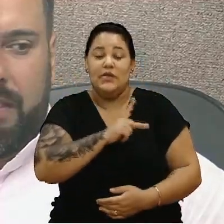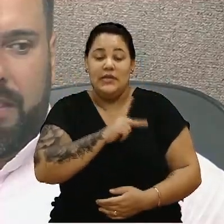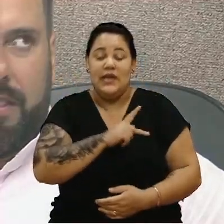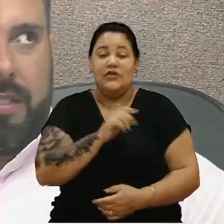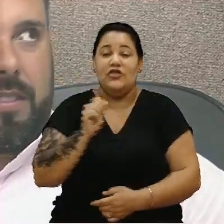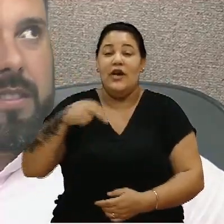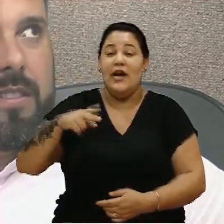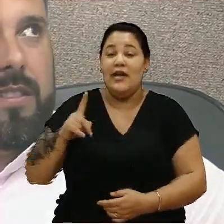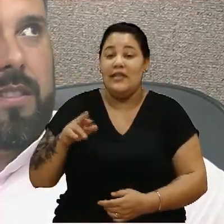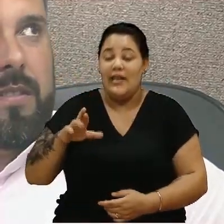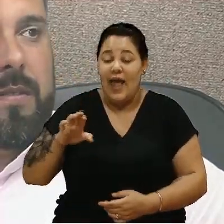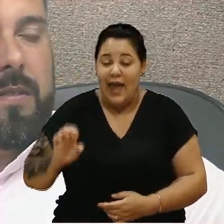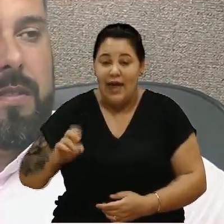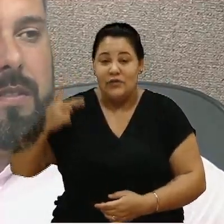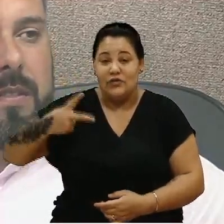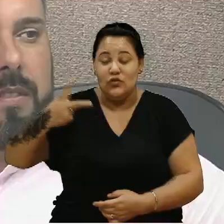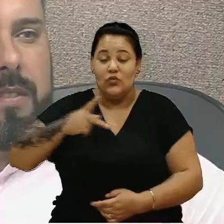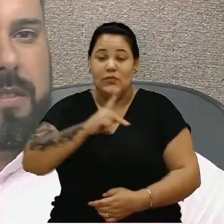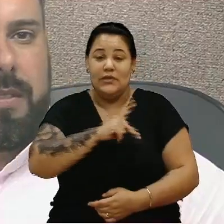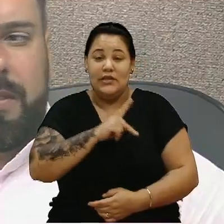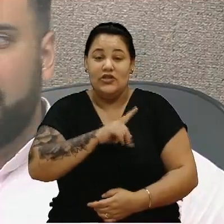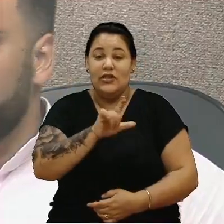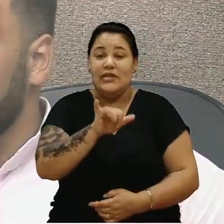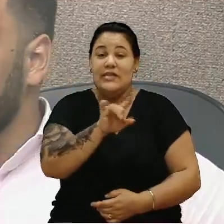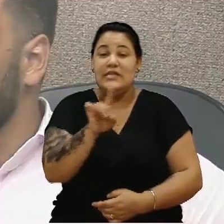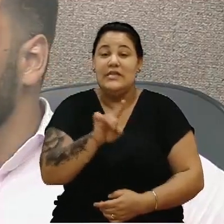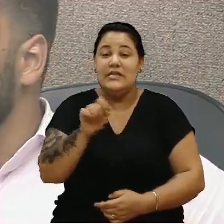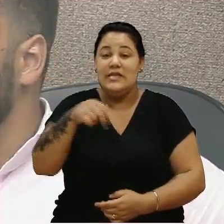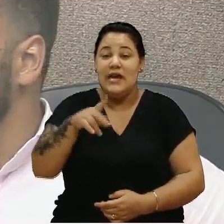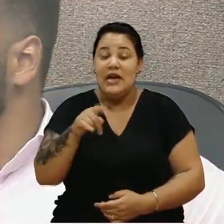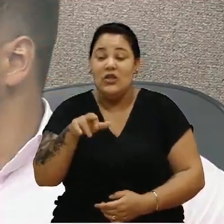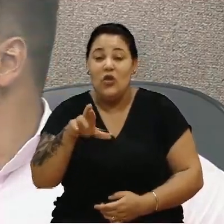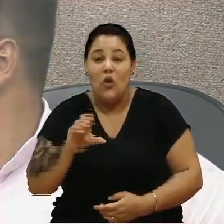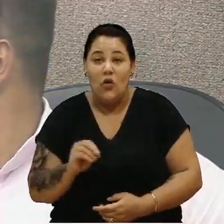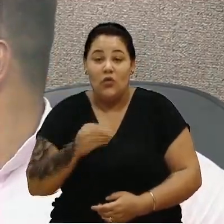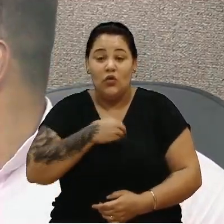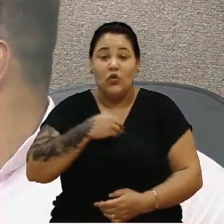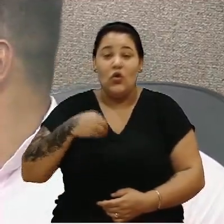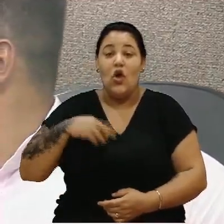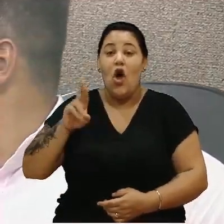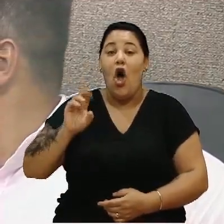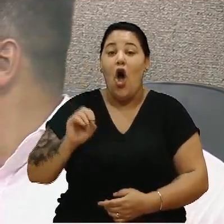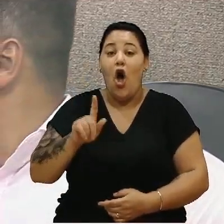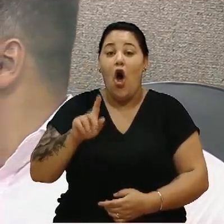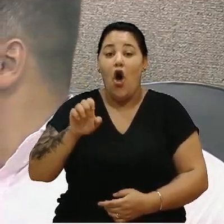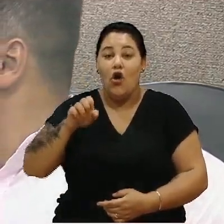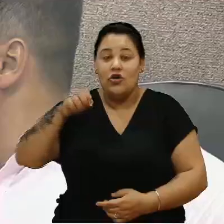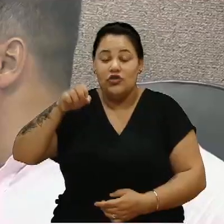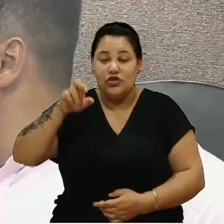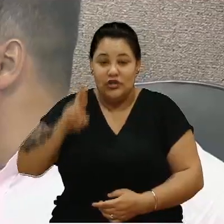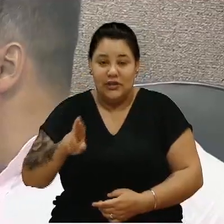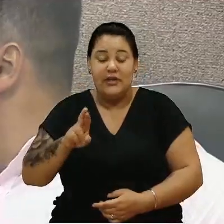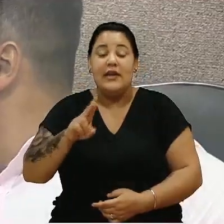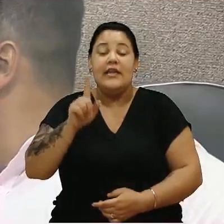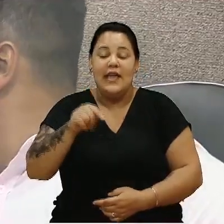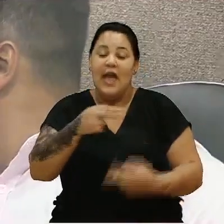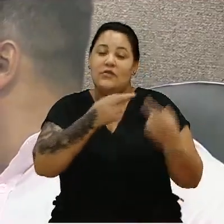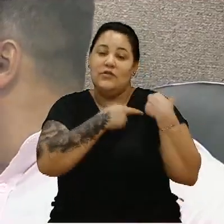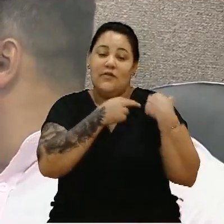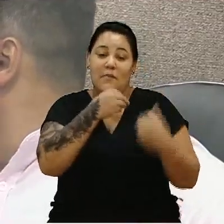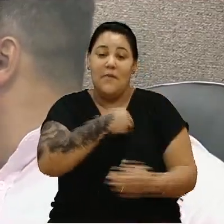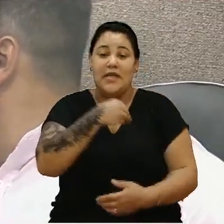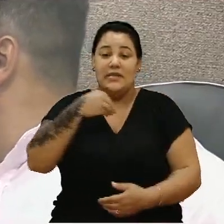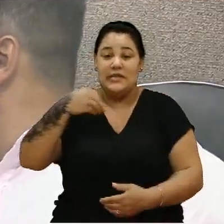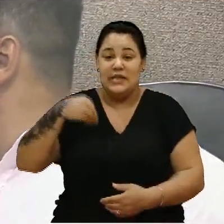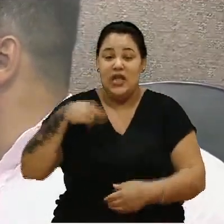do vice-presidente, doutor Lisandro Pavan, do Dr. Roger, que é o responsável pela medicina preventiva, né, que também falou a respeito do